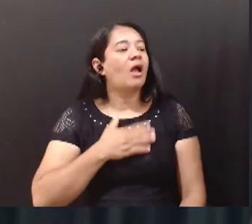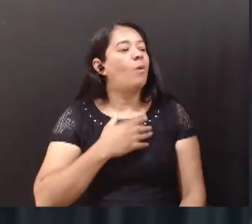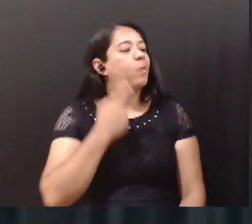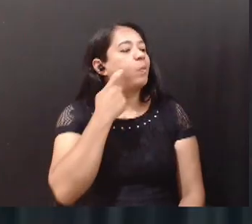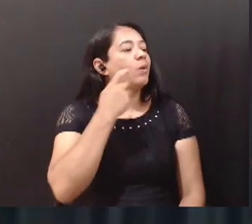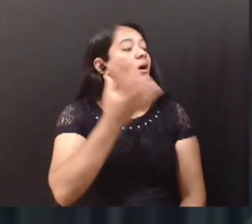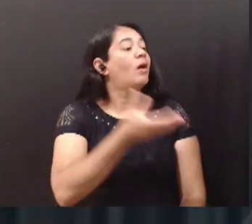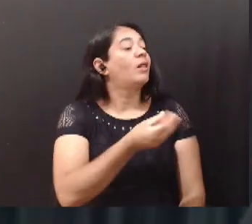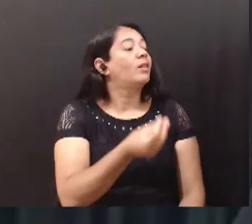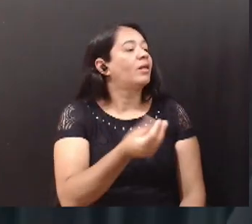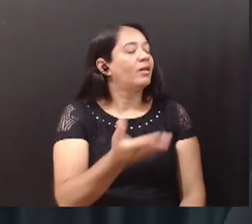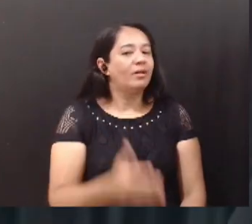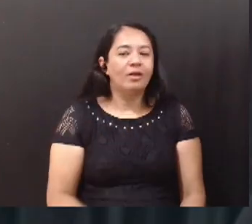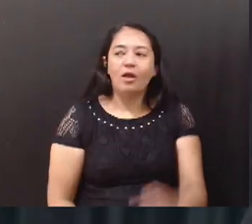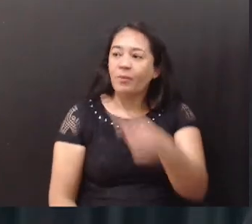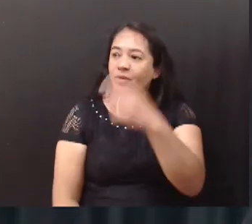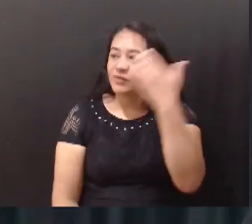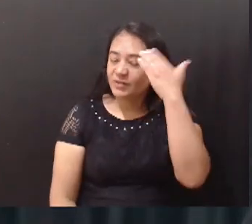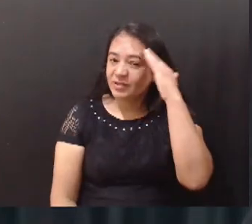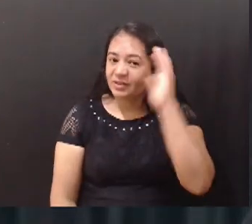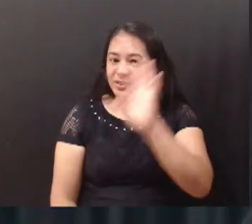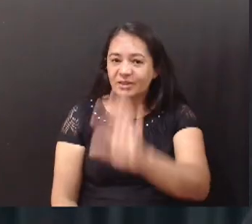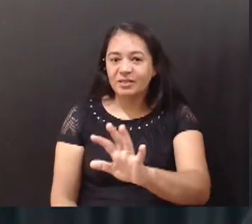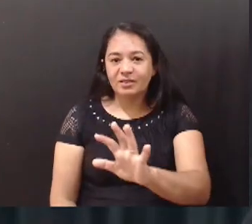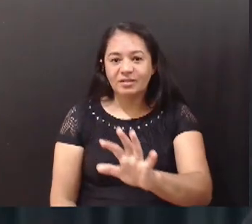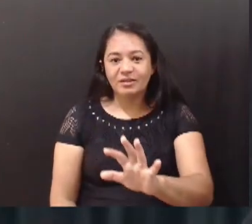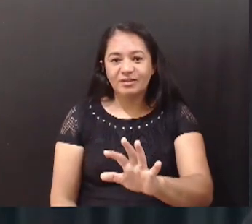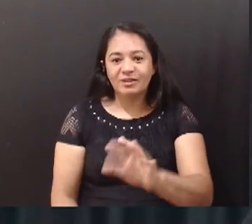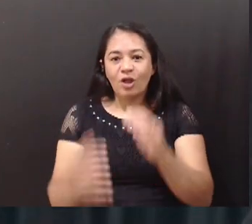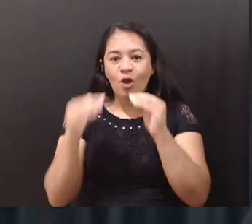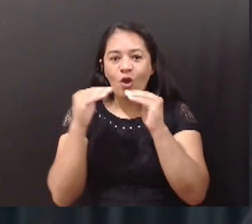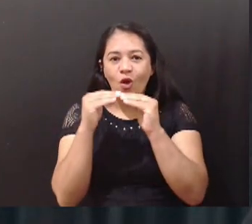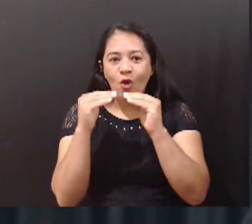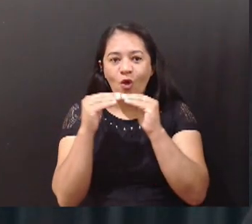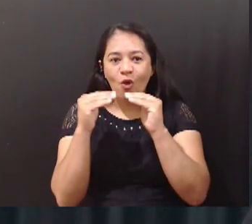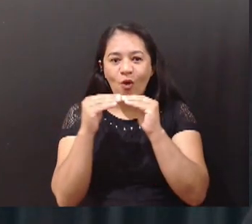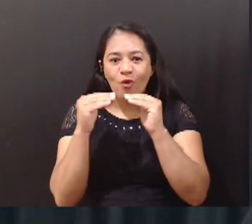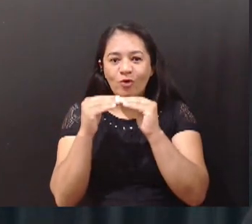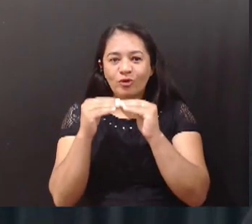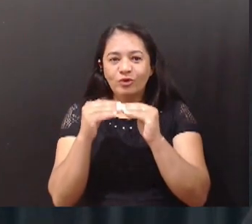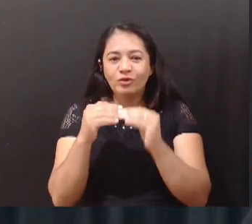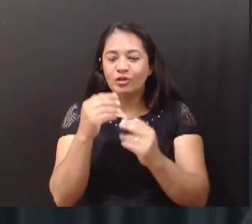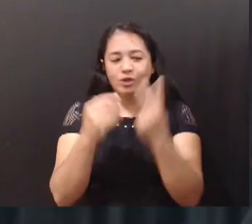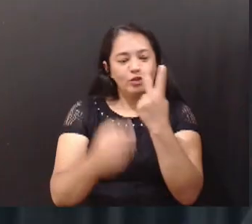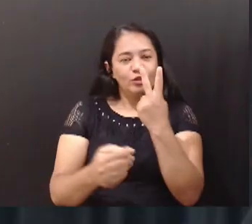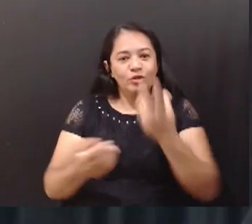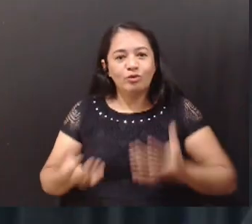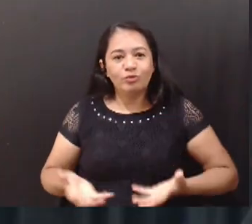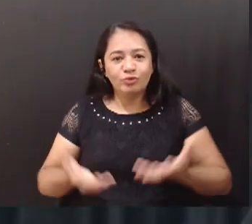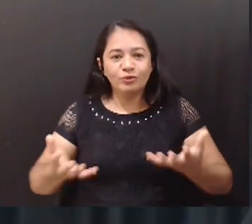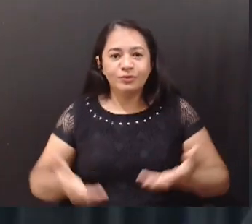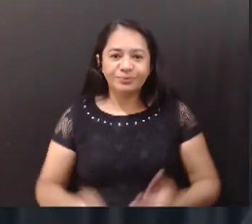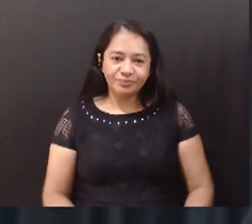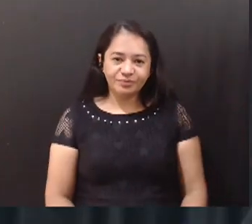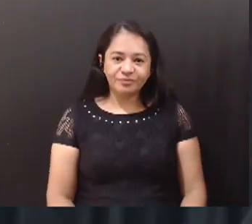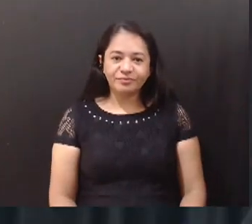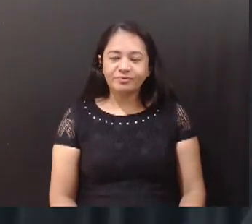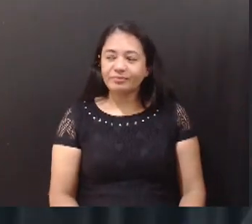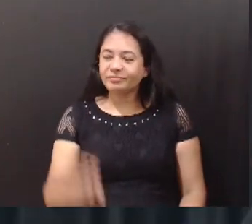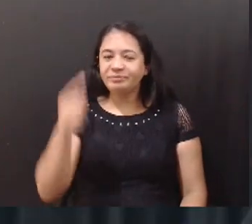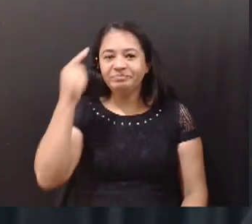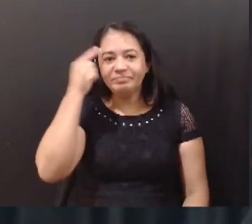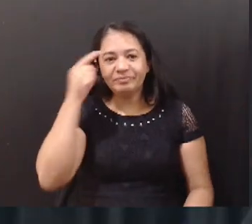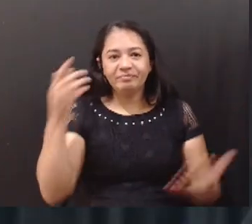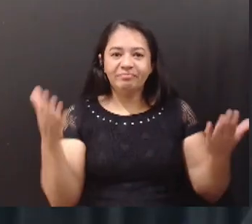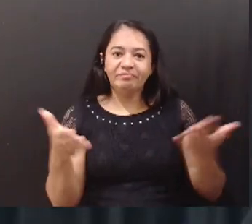você entendeu que isso é conseguir associar dois estímulos. Uau! Então, você vai pensar que agora, para eu